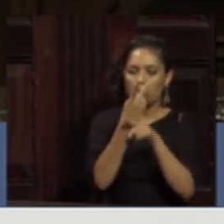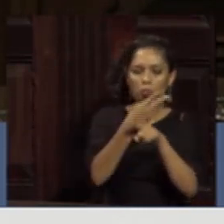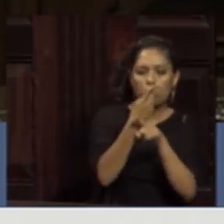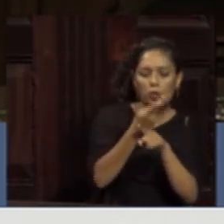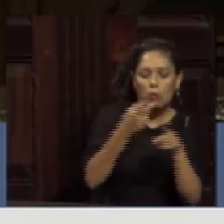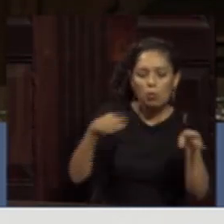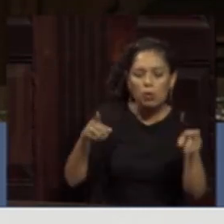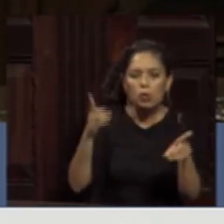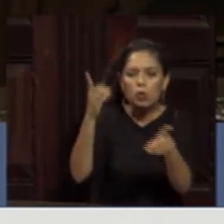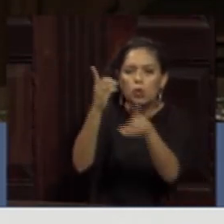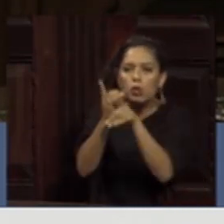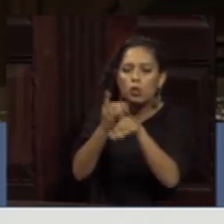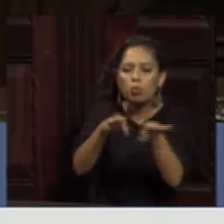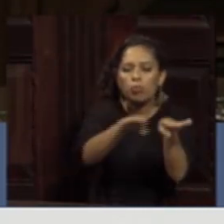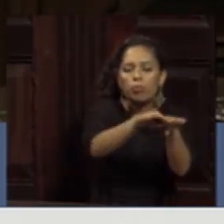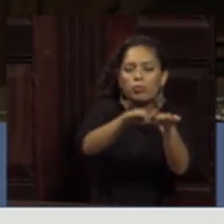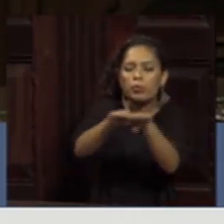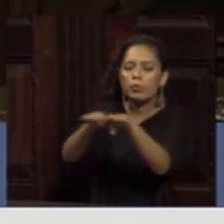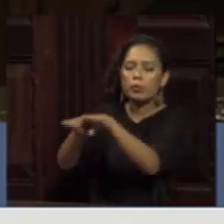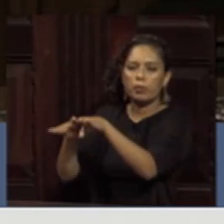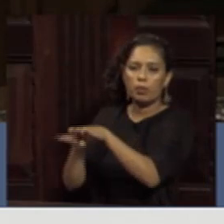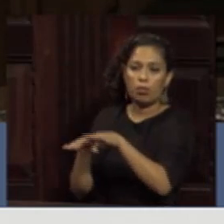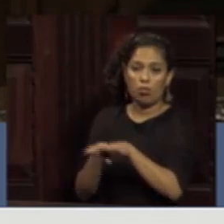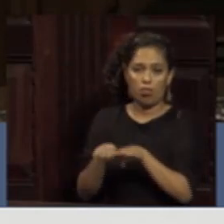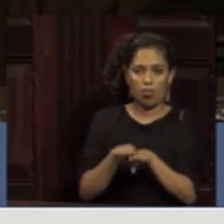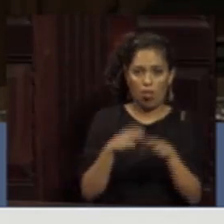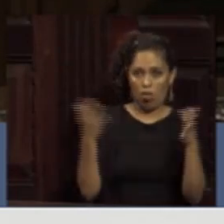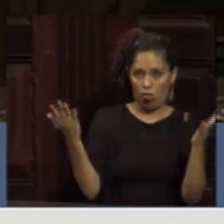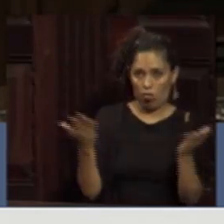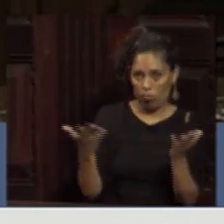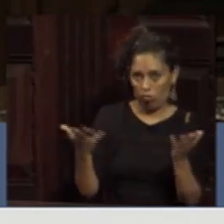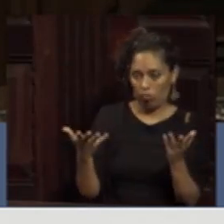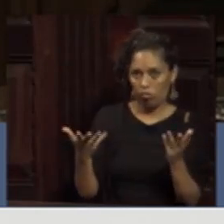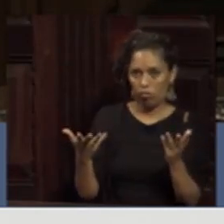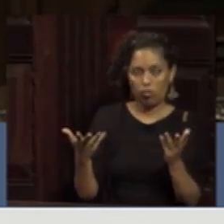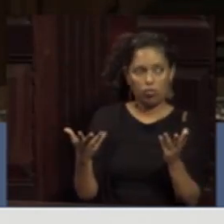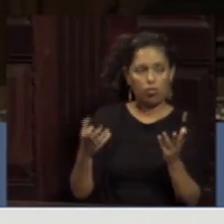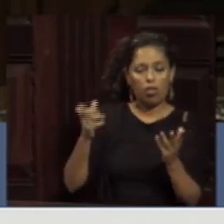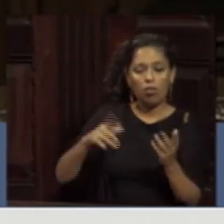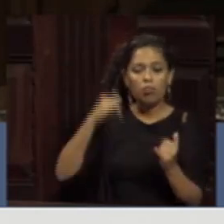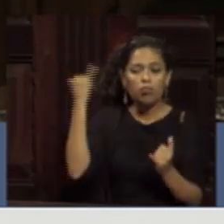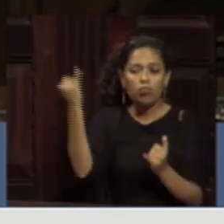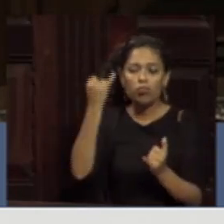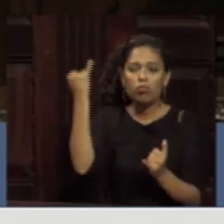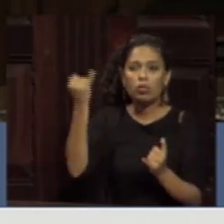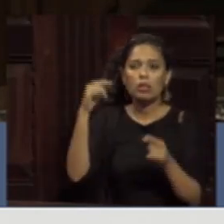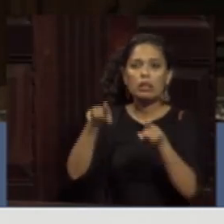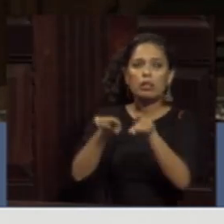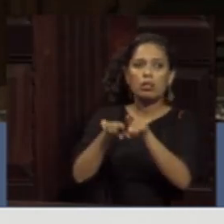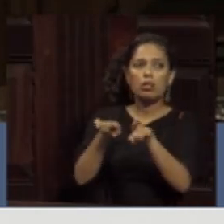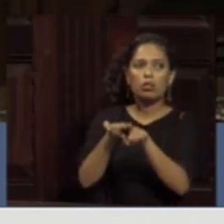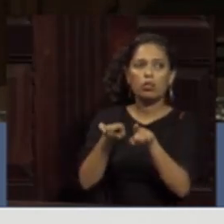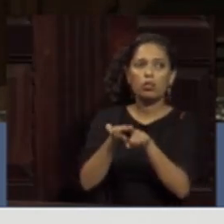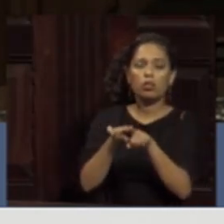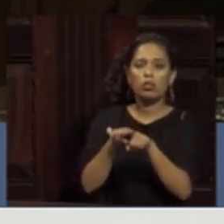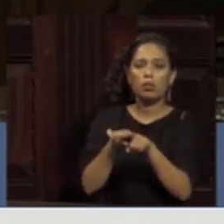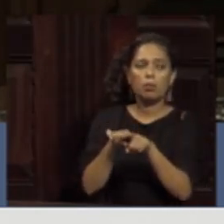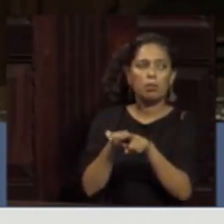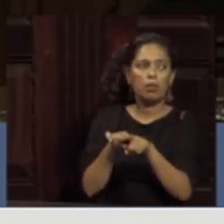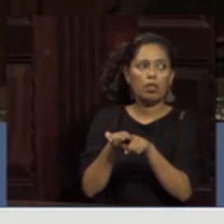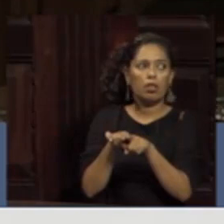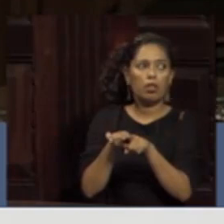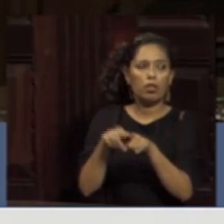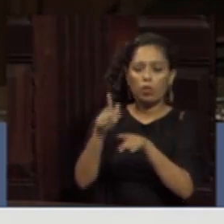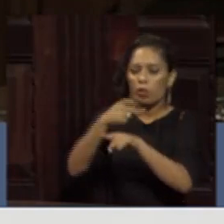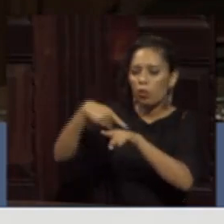oportunidades nesse momento que nós vivemos, é necessário também que o